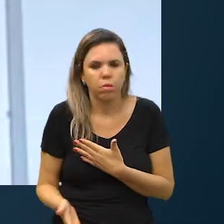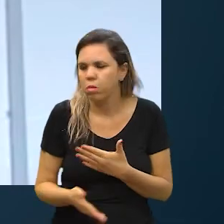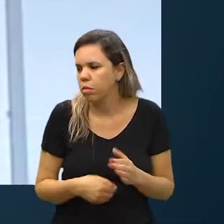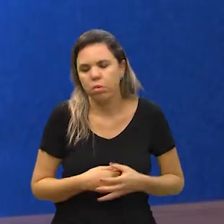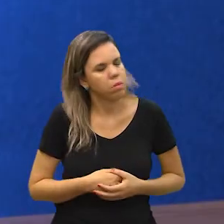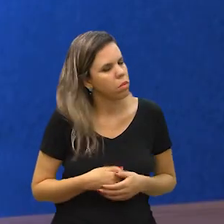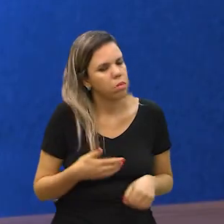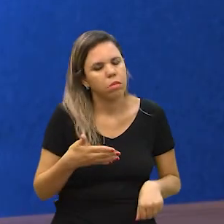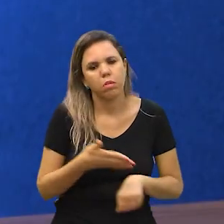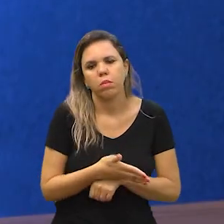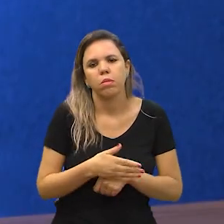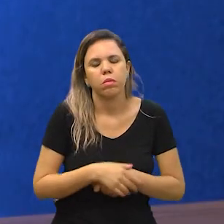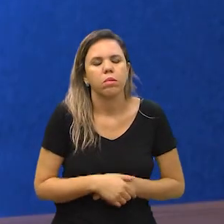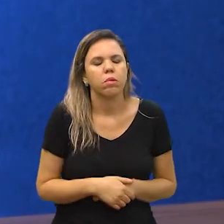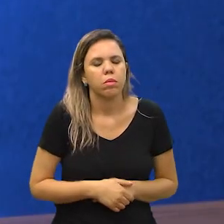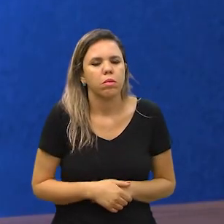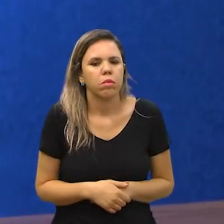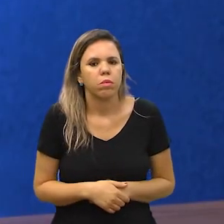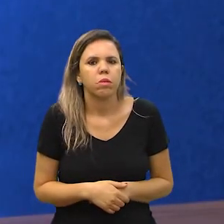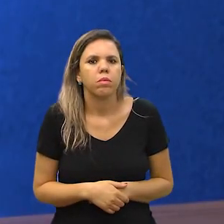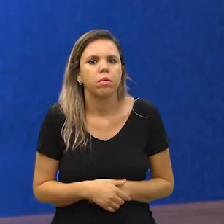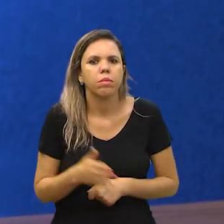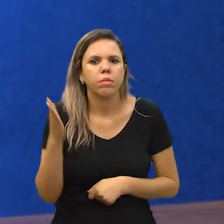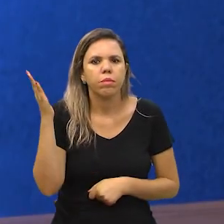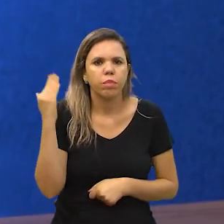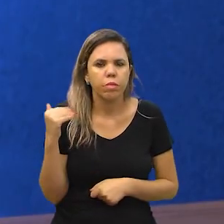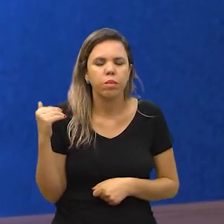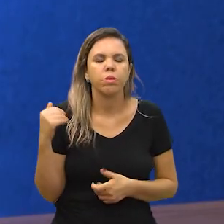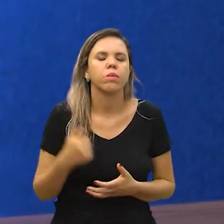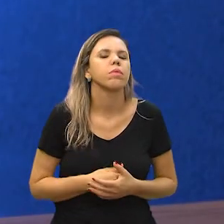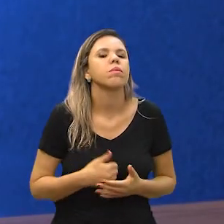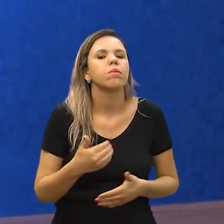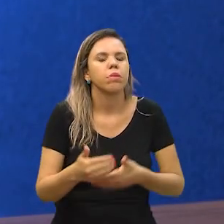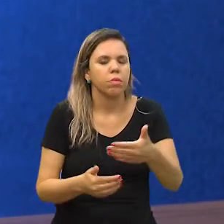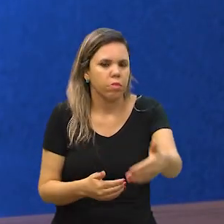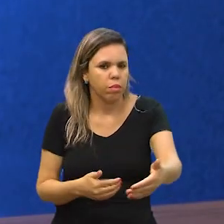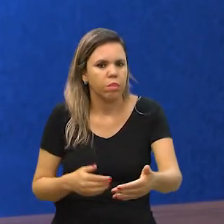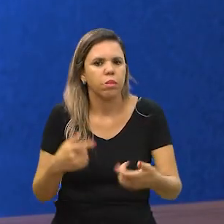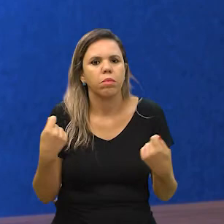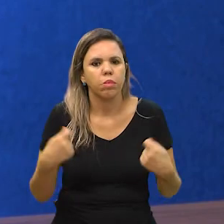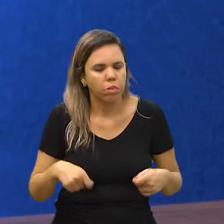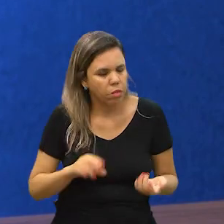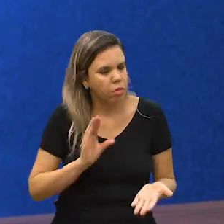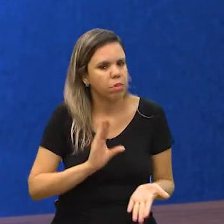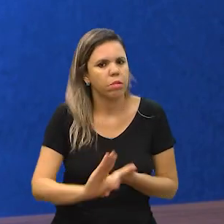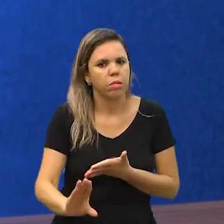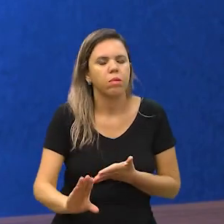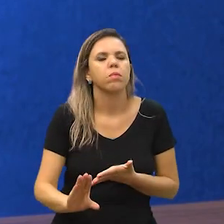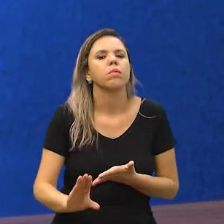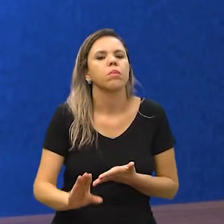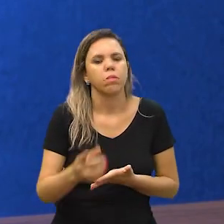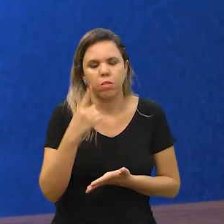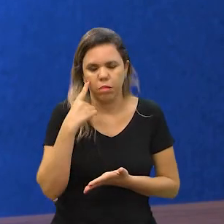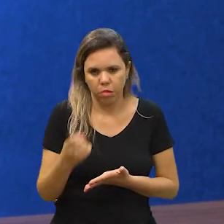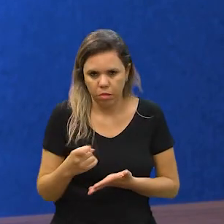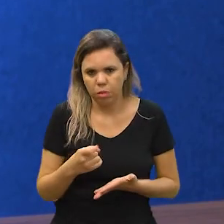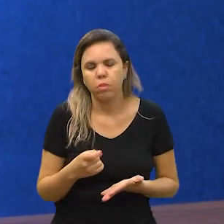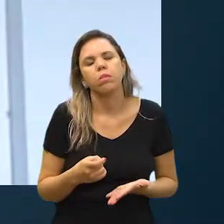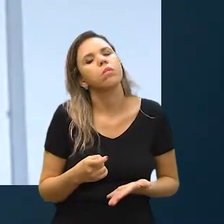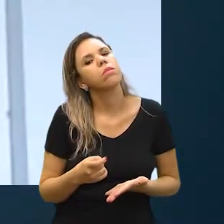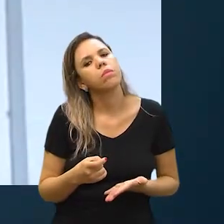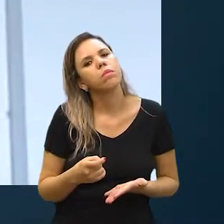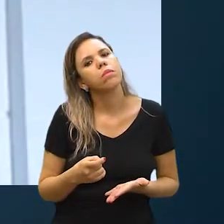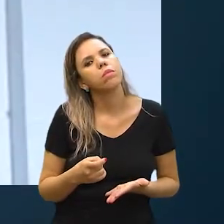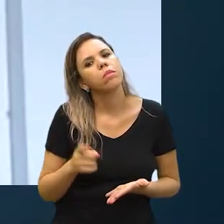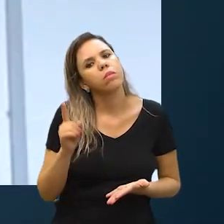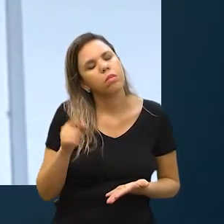muito da nossa participação societária. A gente sabe que para dar um próximo passo a gente precisa de investimento, é algo que a gente está interessado, e